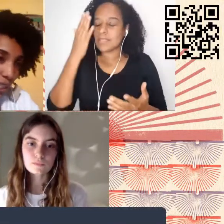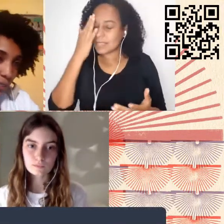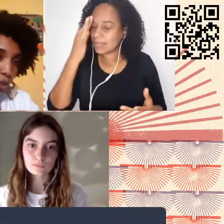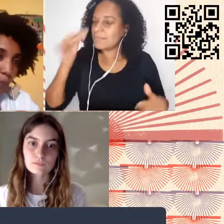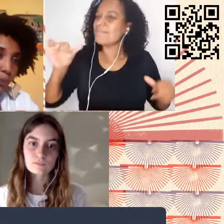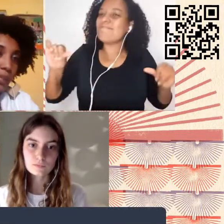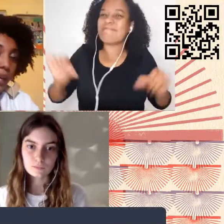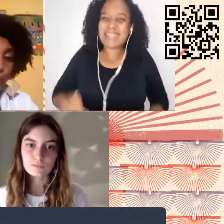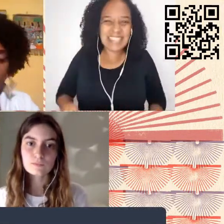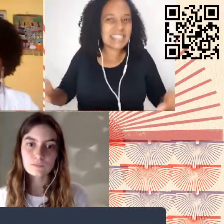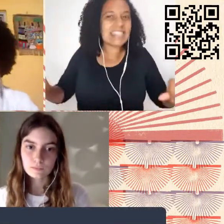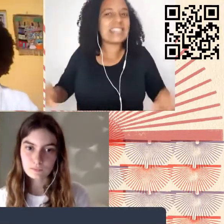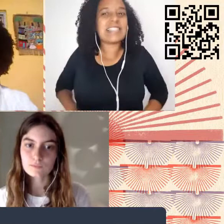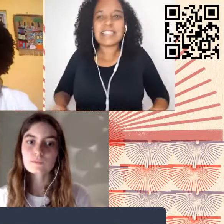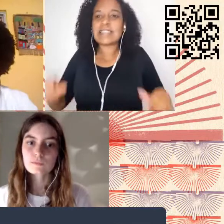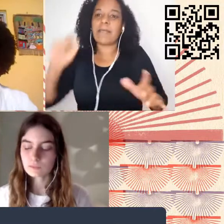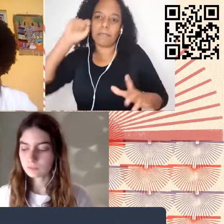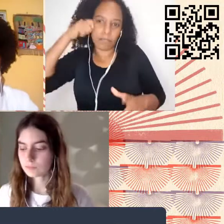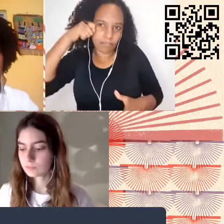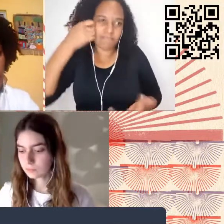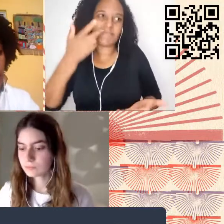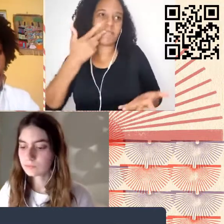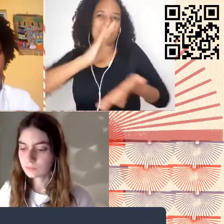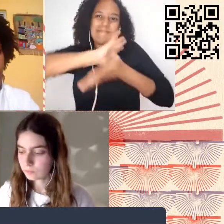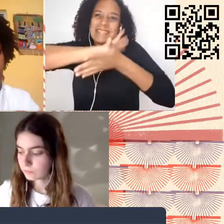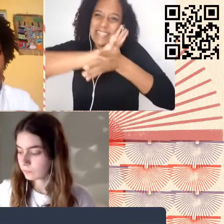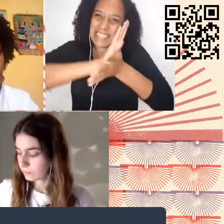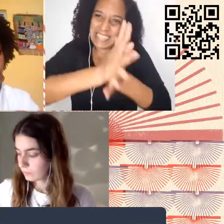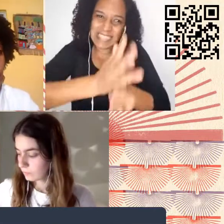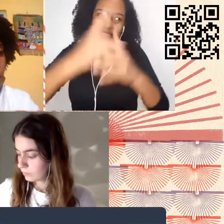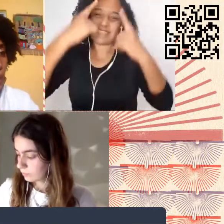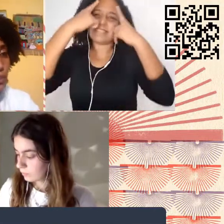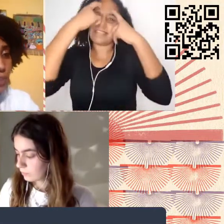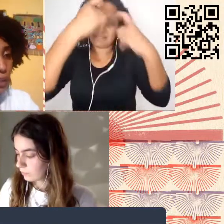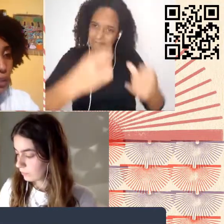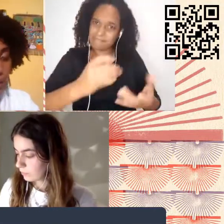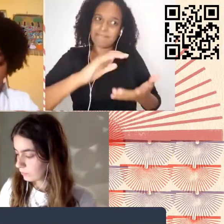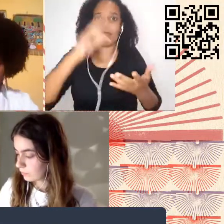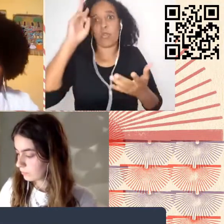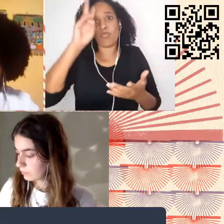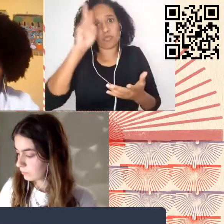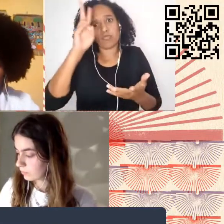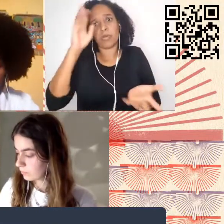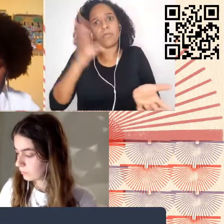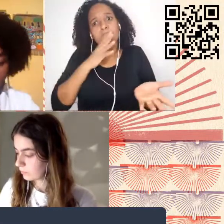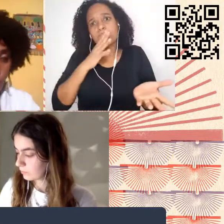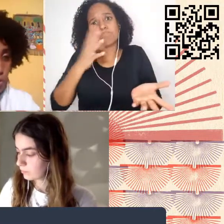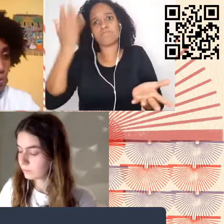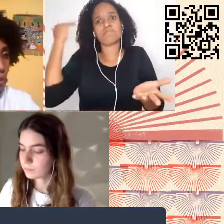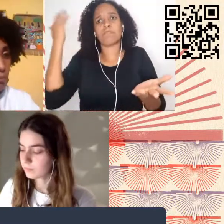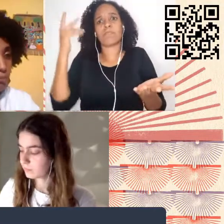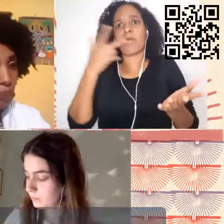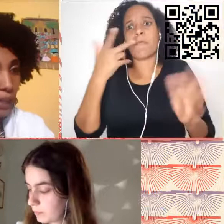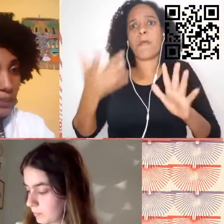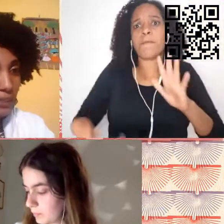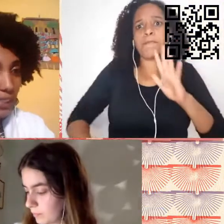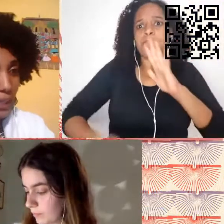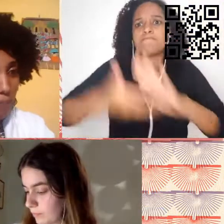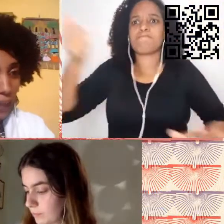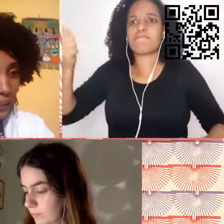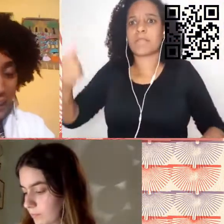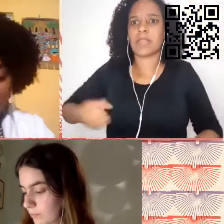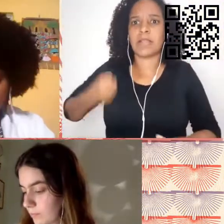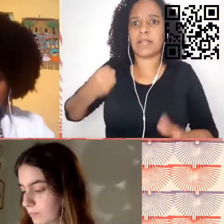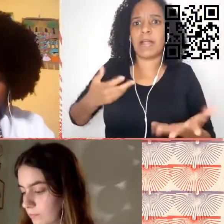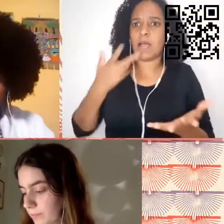dores desses corpos negros que foram violentados historicamente, né, desde o momento que foram tirados de sua pátria